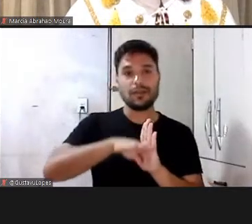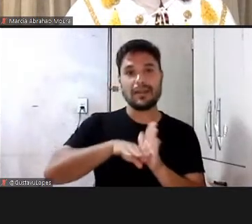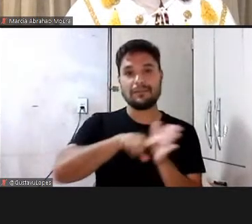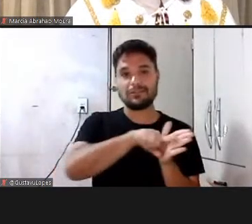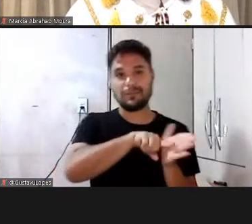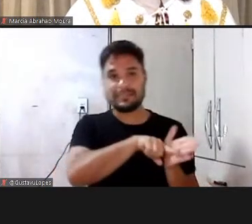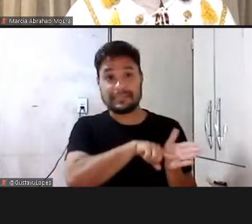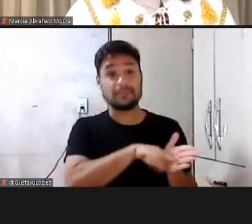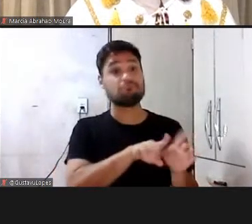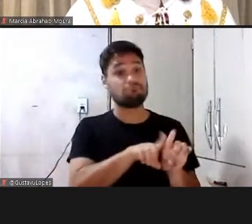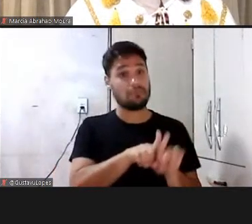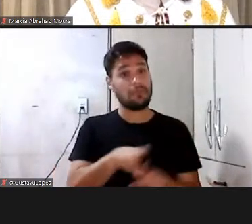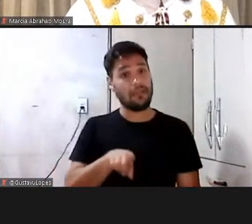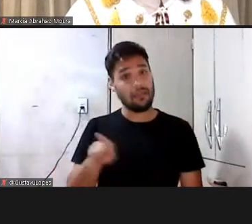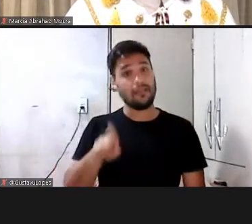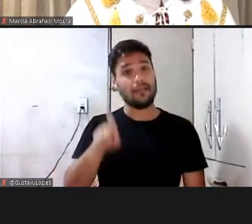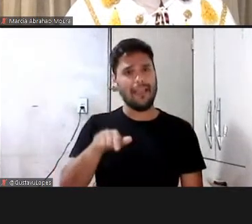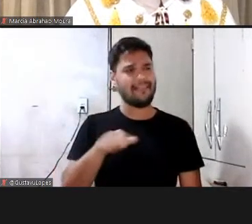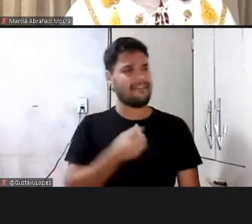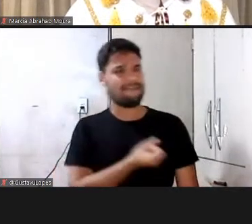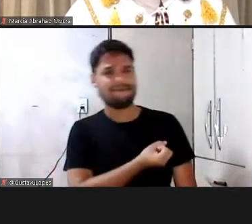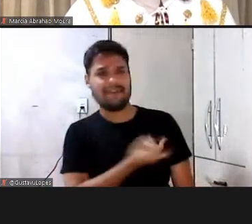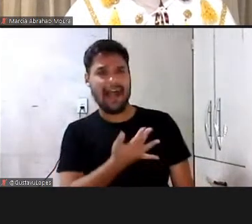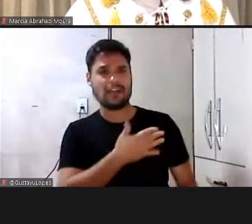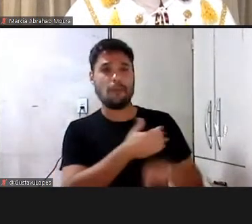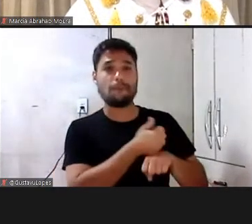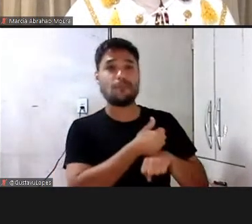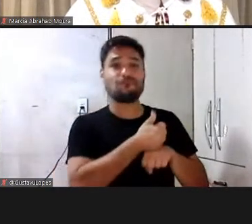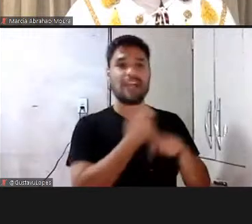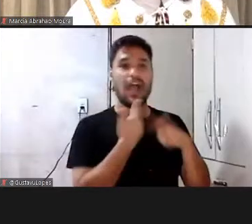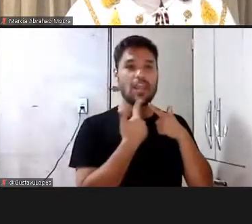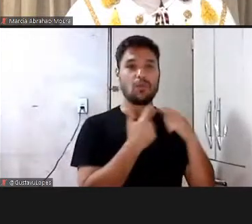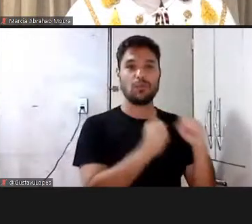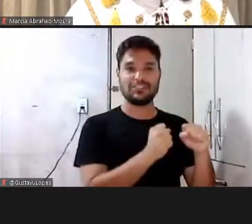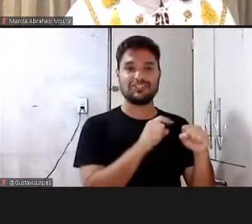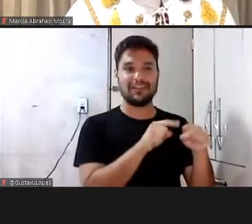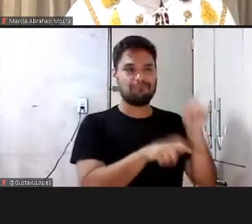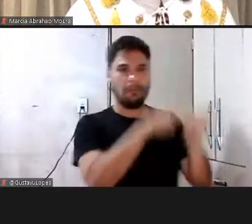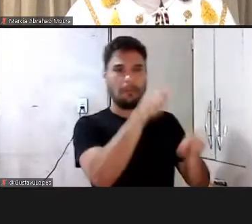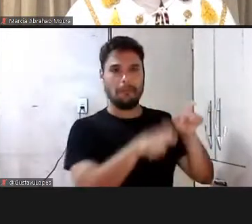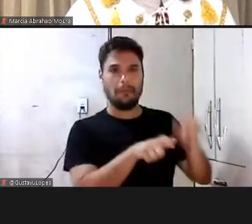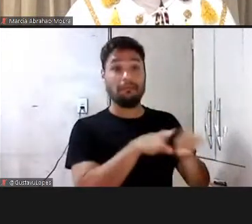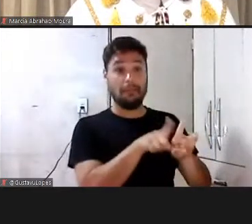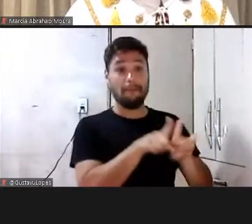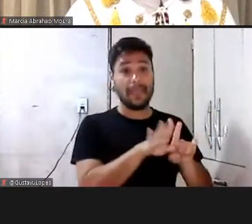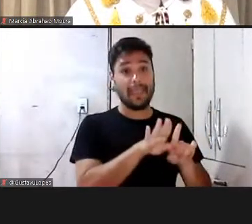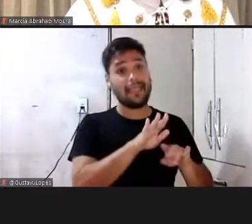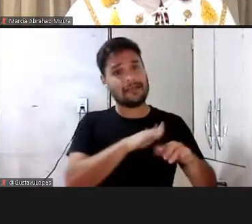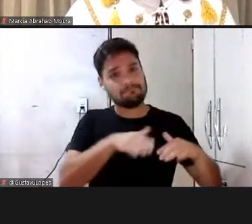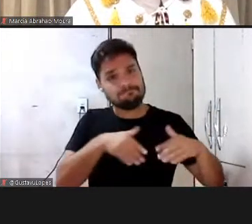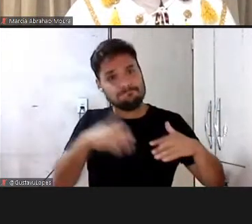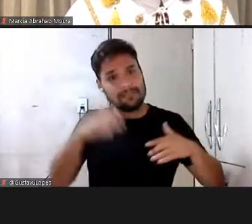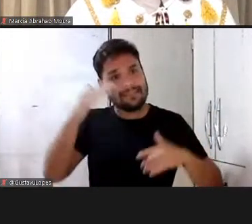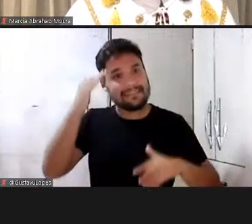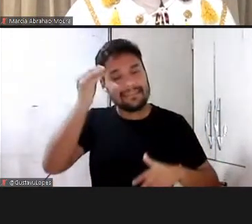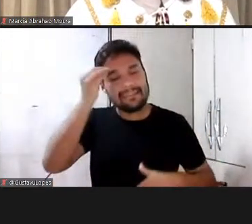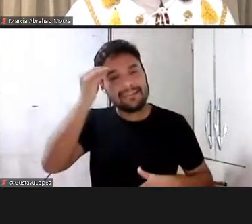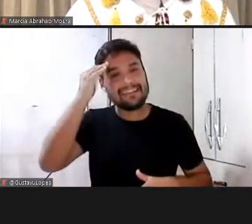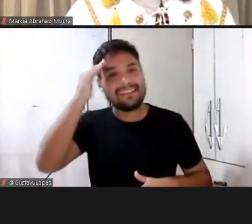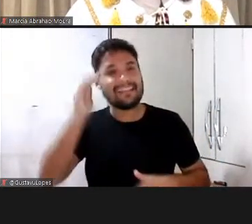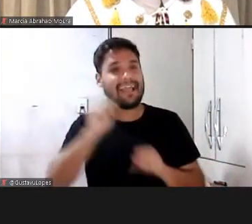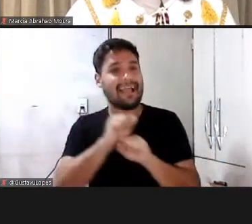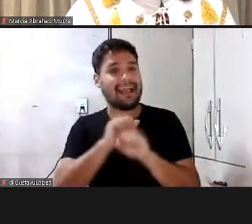número expressivo de linguistas engajados em entender a natureza, a origem e o uso da língua. Uma